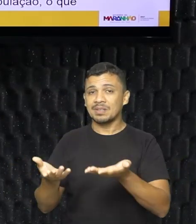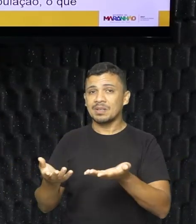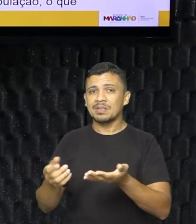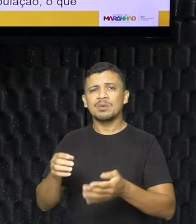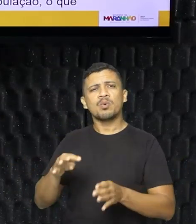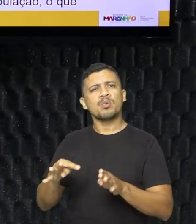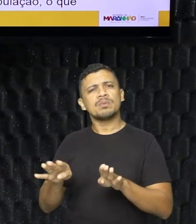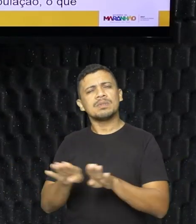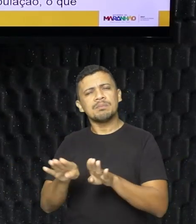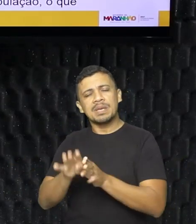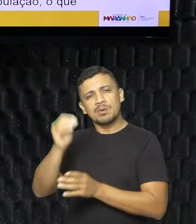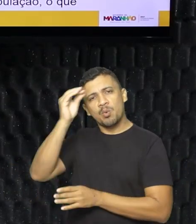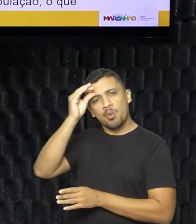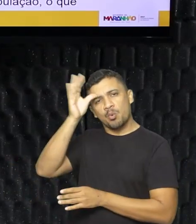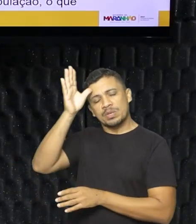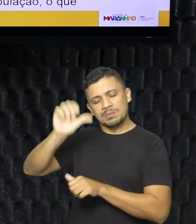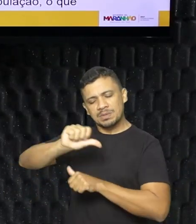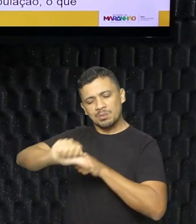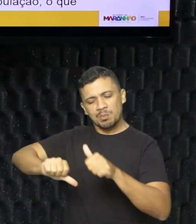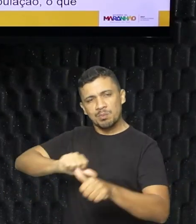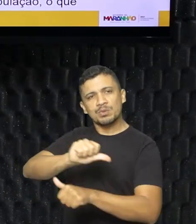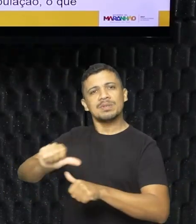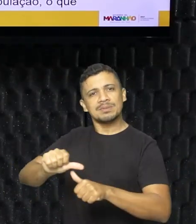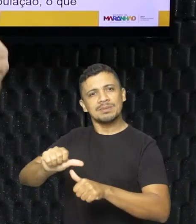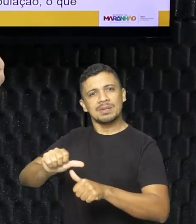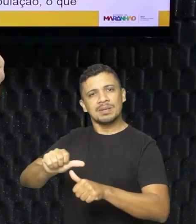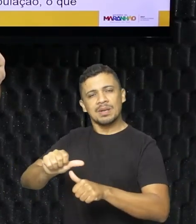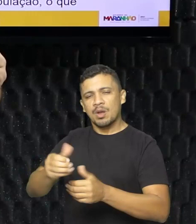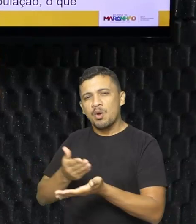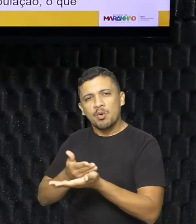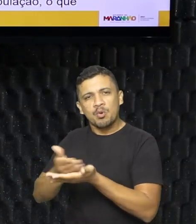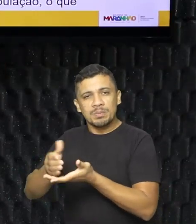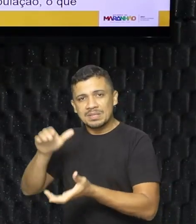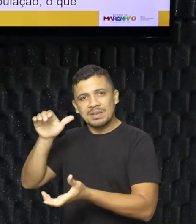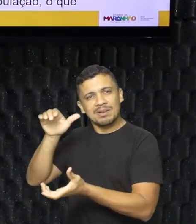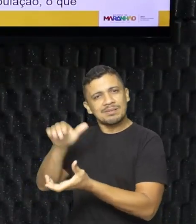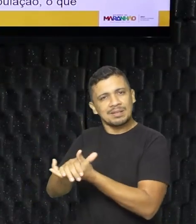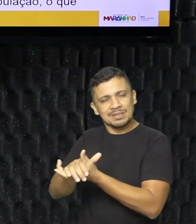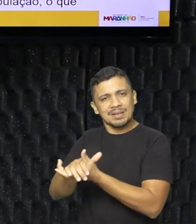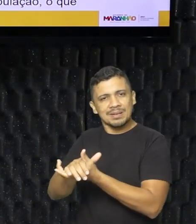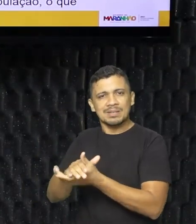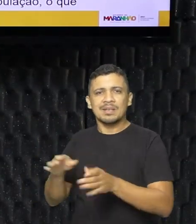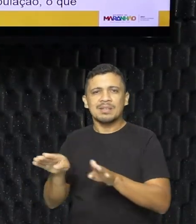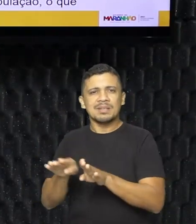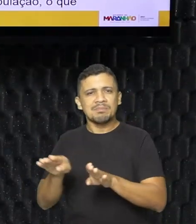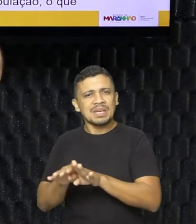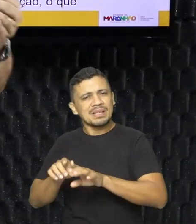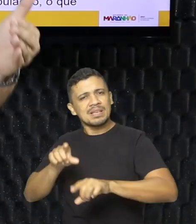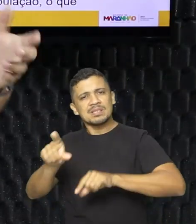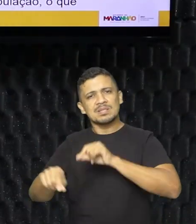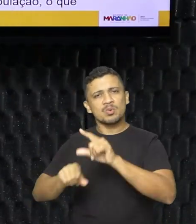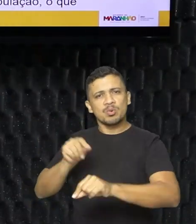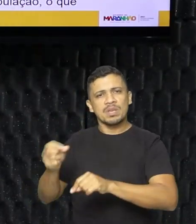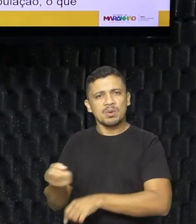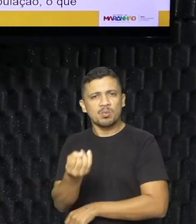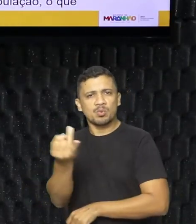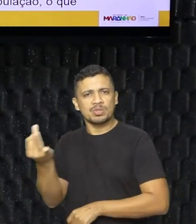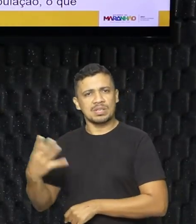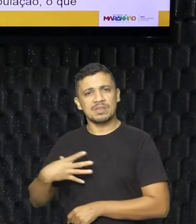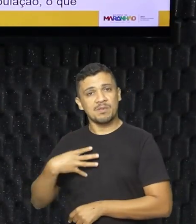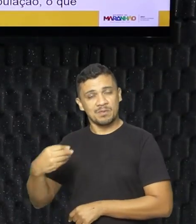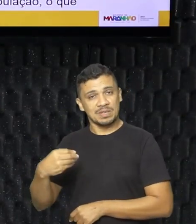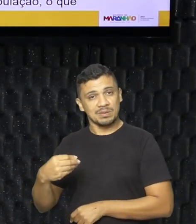conhecimento, mudança de comportamento. Então a gente começou a casar mais tarde, a gente passou a escolher quantos filhos ter, e aí